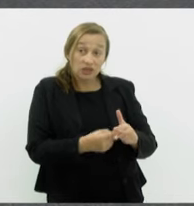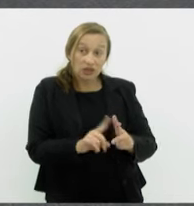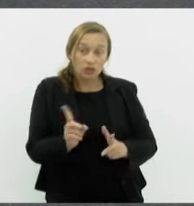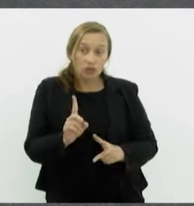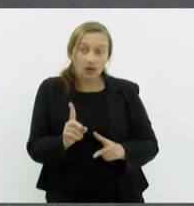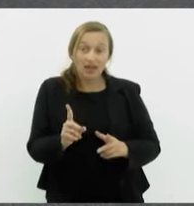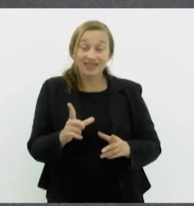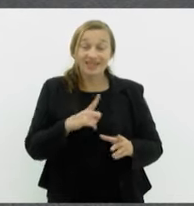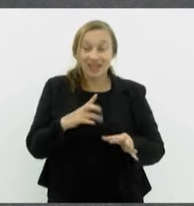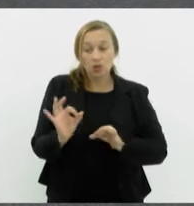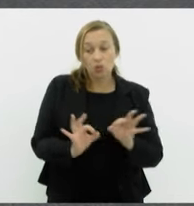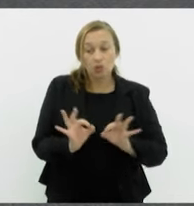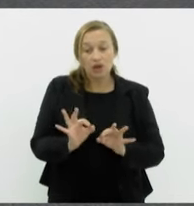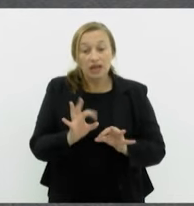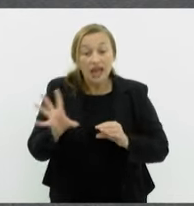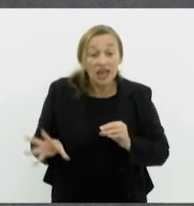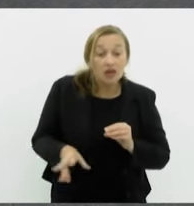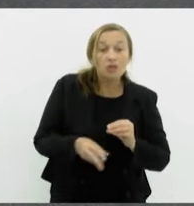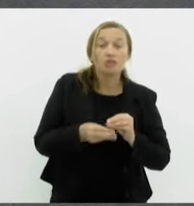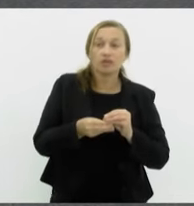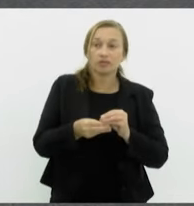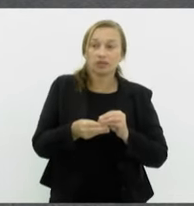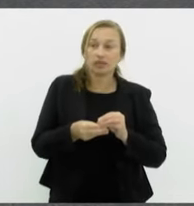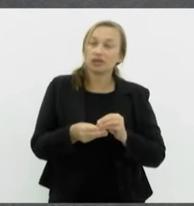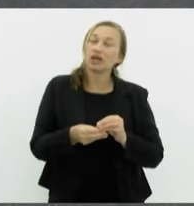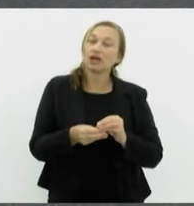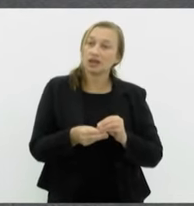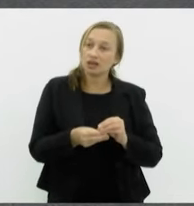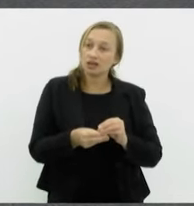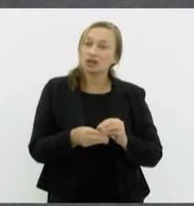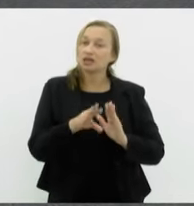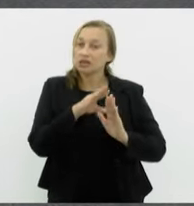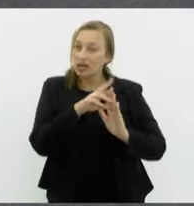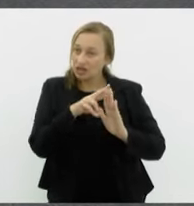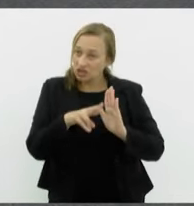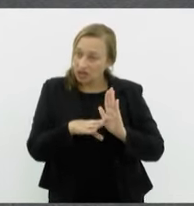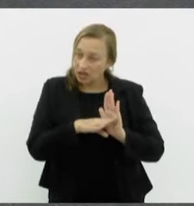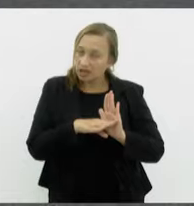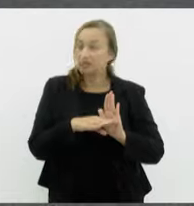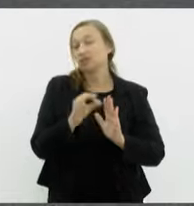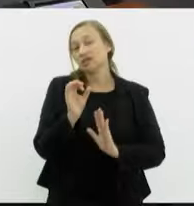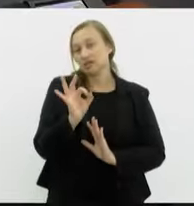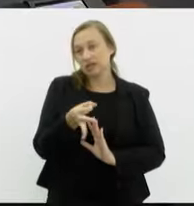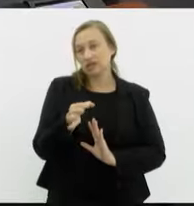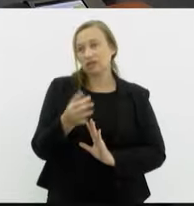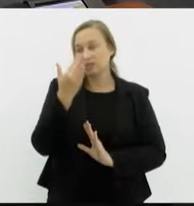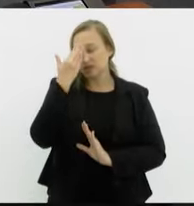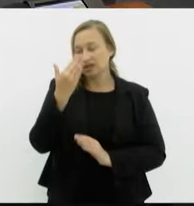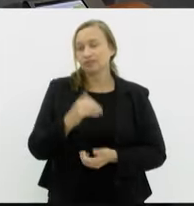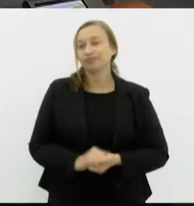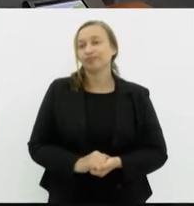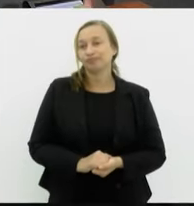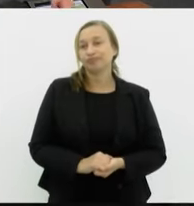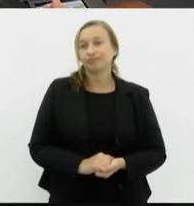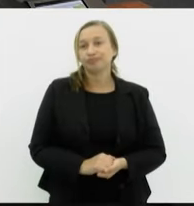um plano, é implementar as medidas concretas da mitigação. Obrigado.